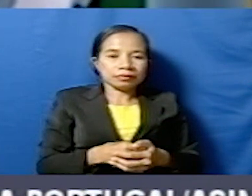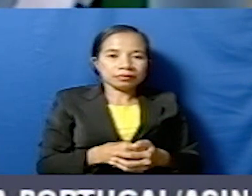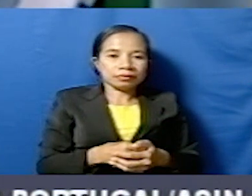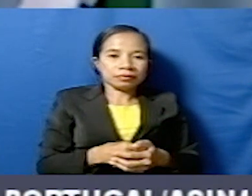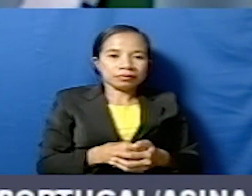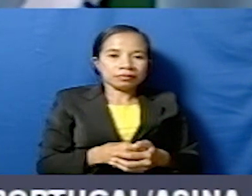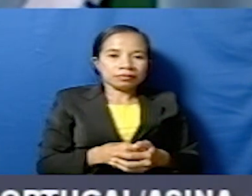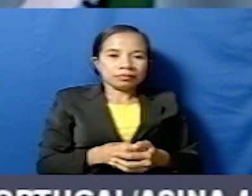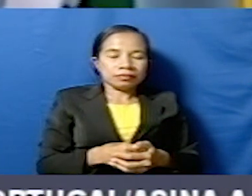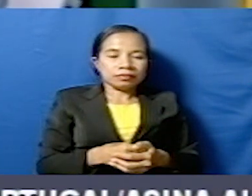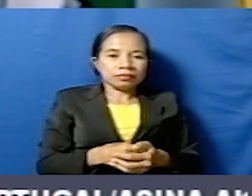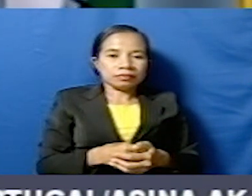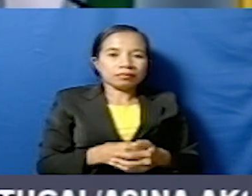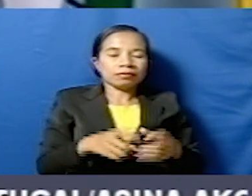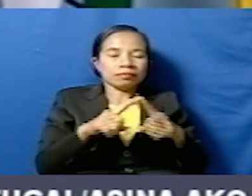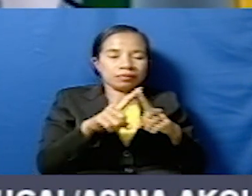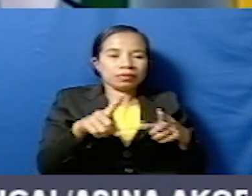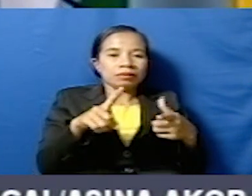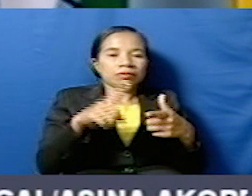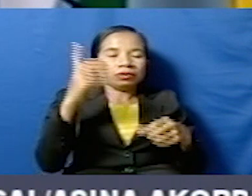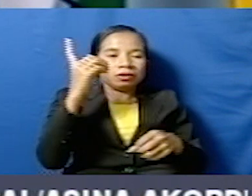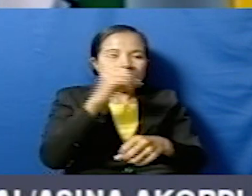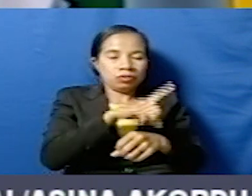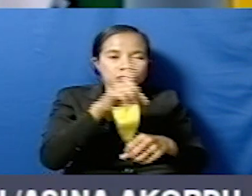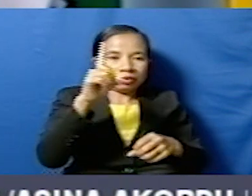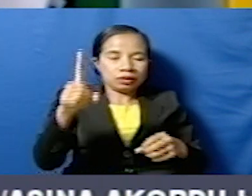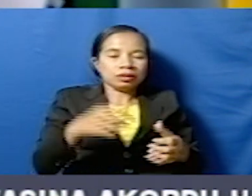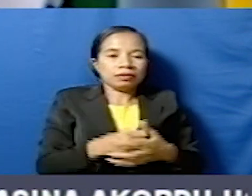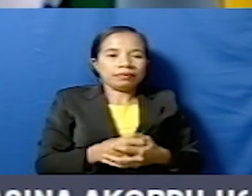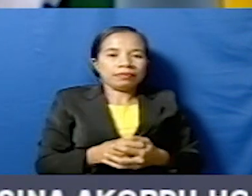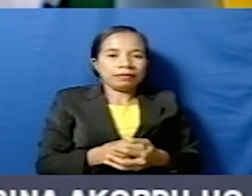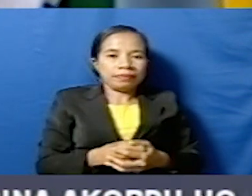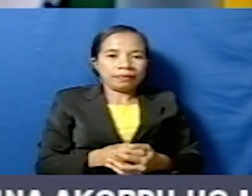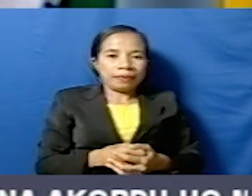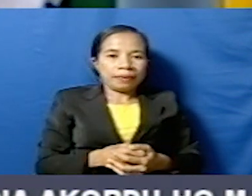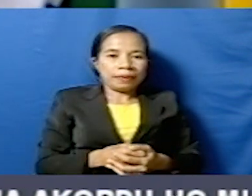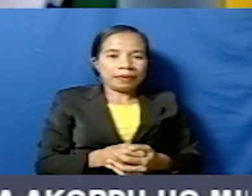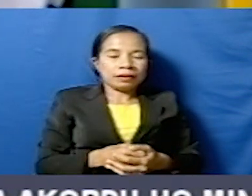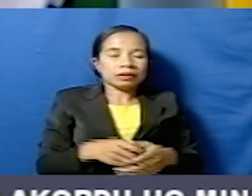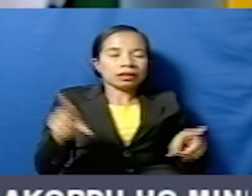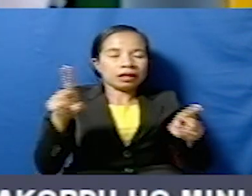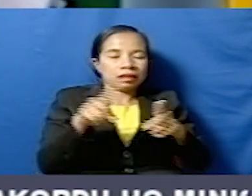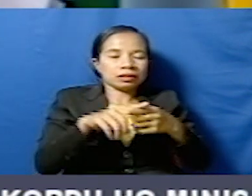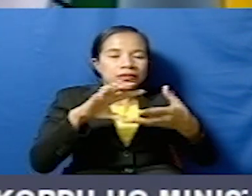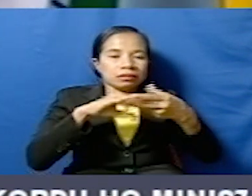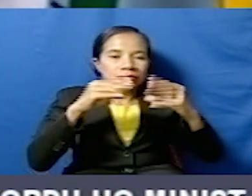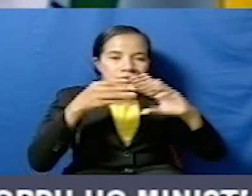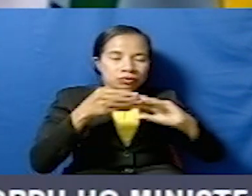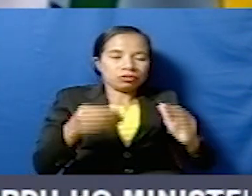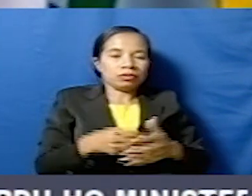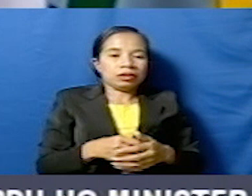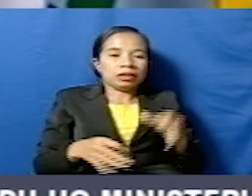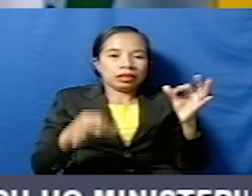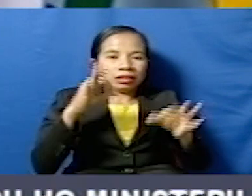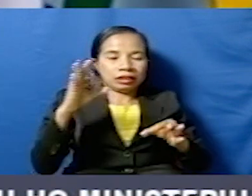dia que tu pode me acontecer a loss mas bem depois de um dia quando passa a sair livre não é mundo que na final as coisas acontecem ali se é